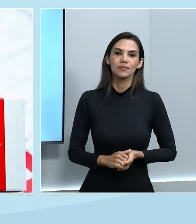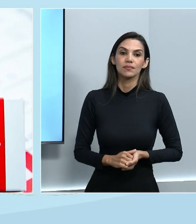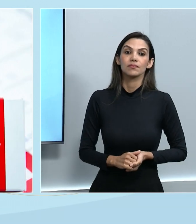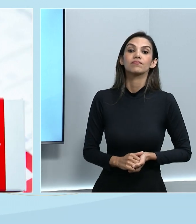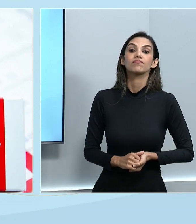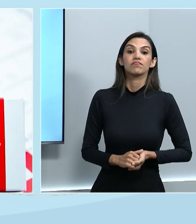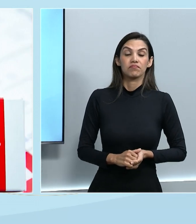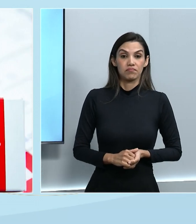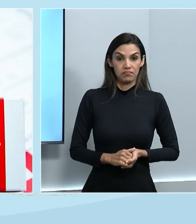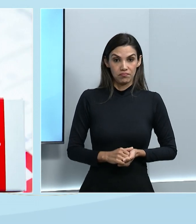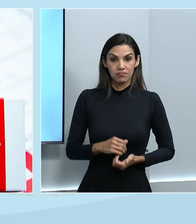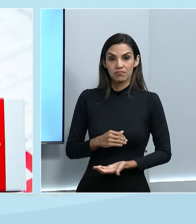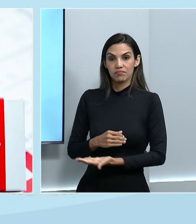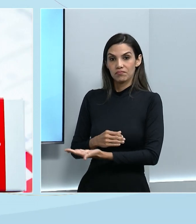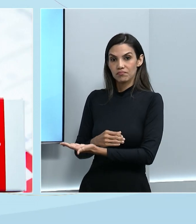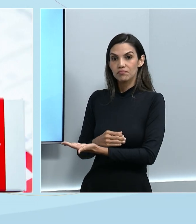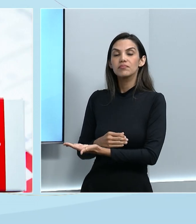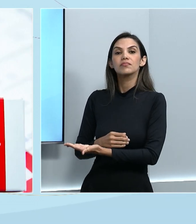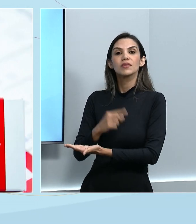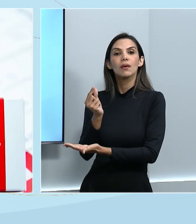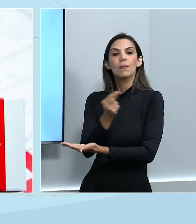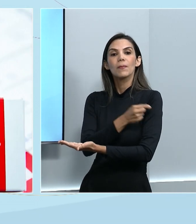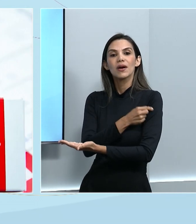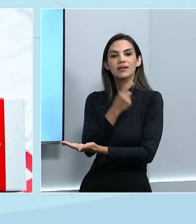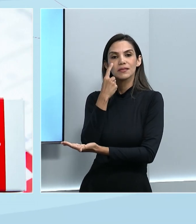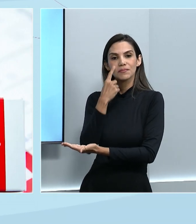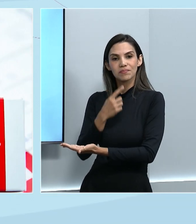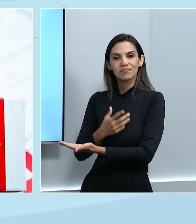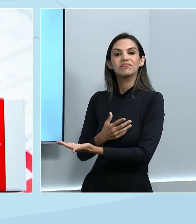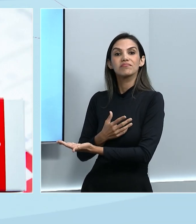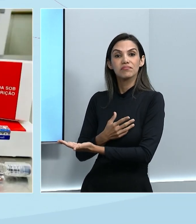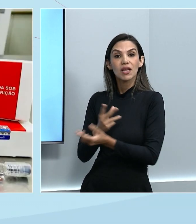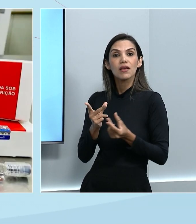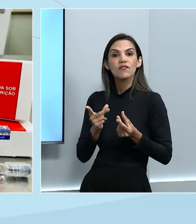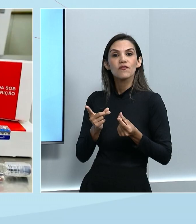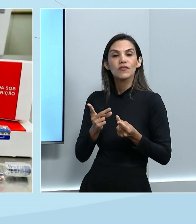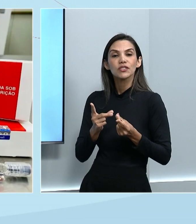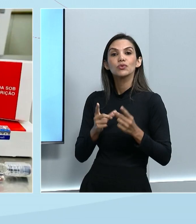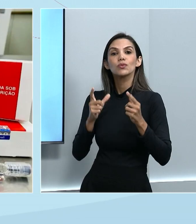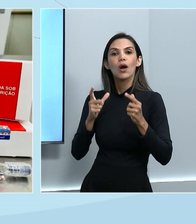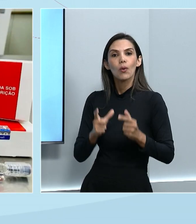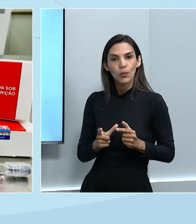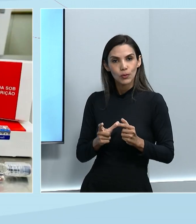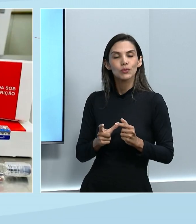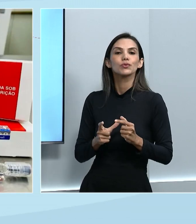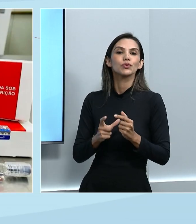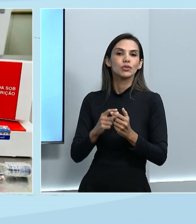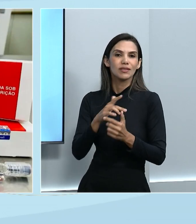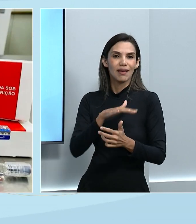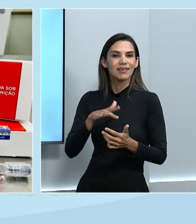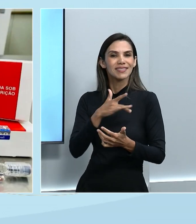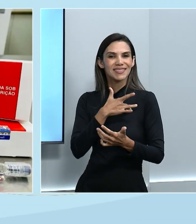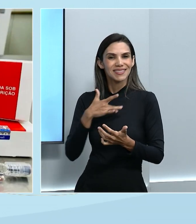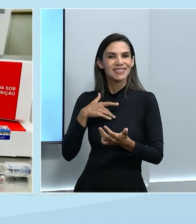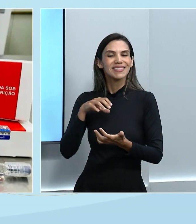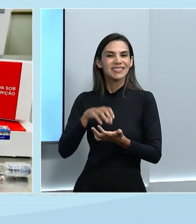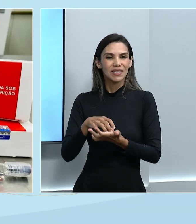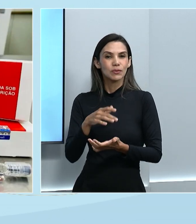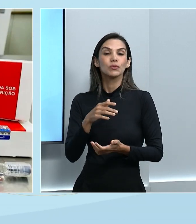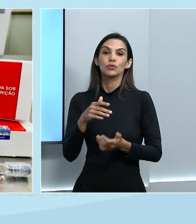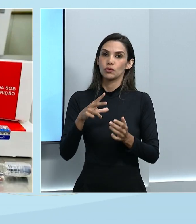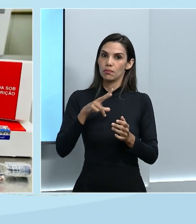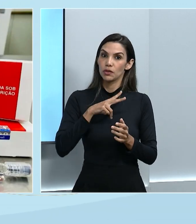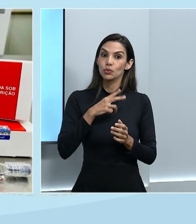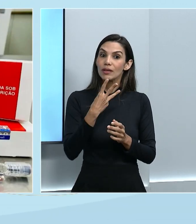O imunizante oferecido é o Nirsevimab. Ele é vendido na rede particular por cerca de R$ 3.000.